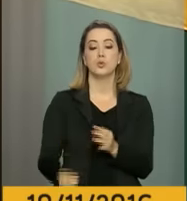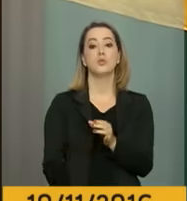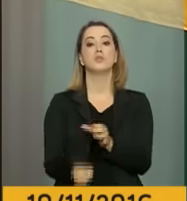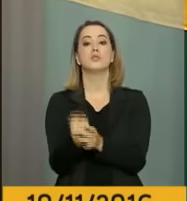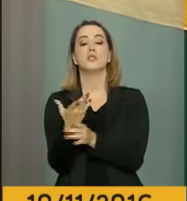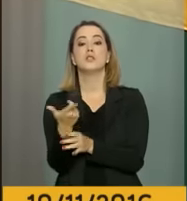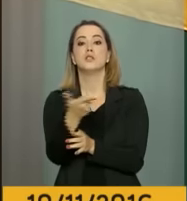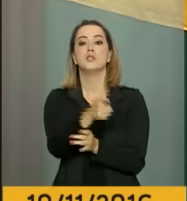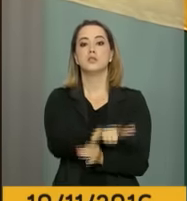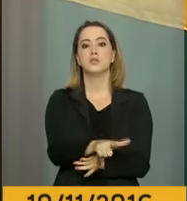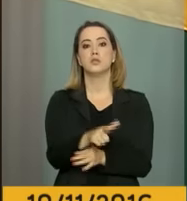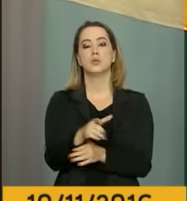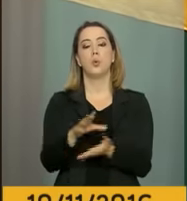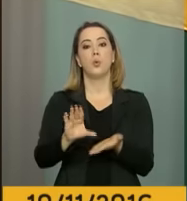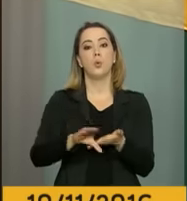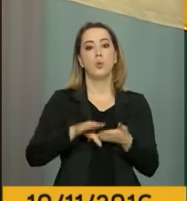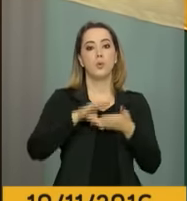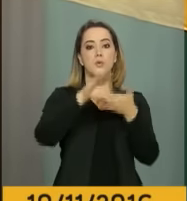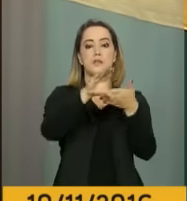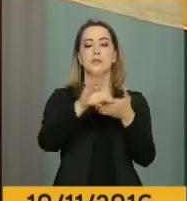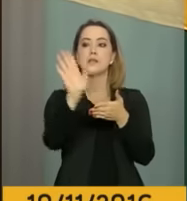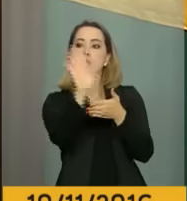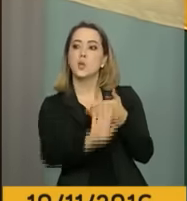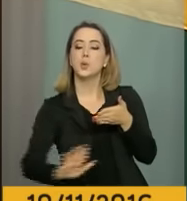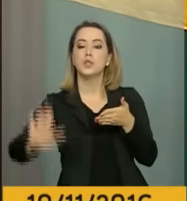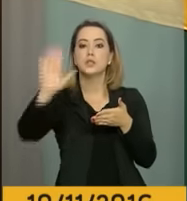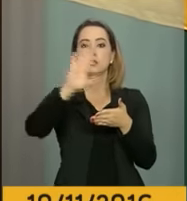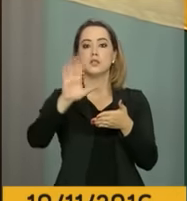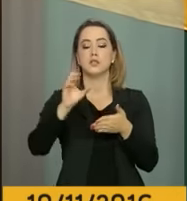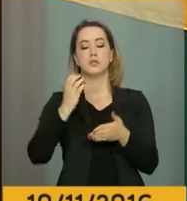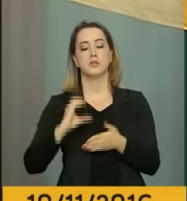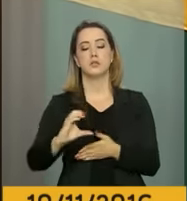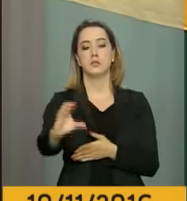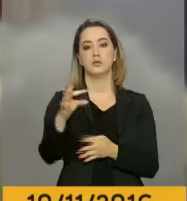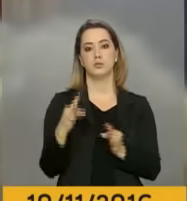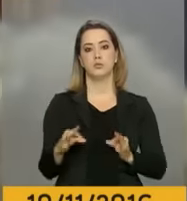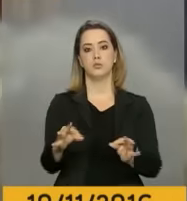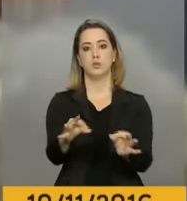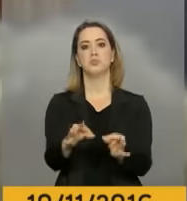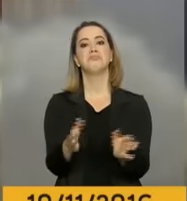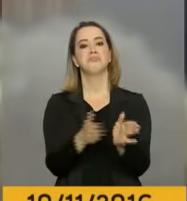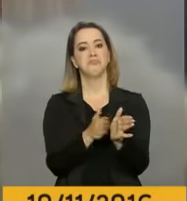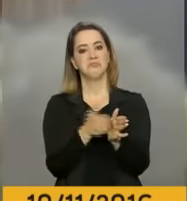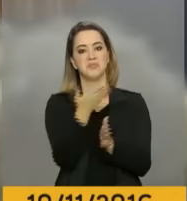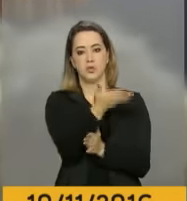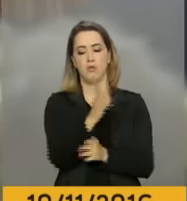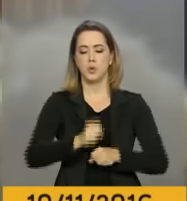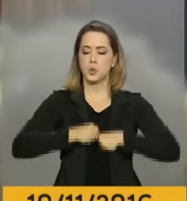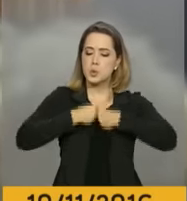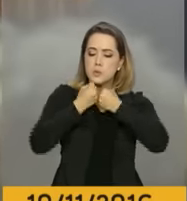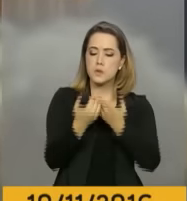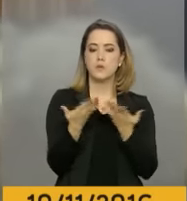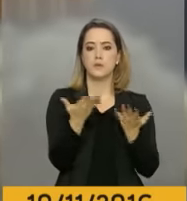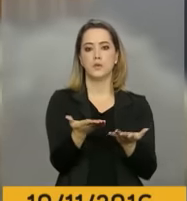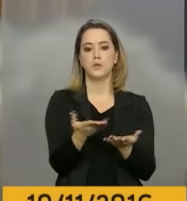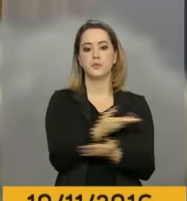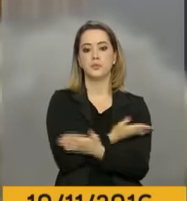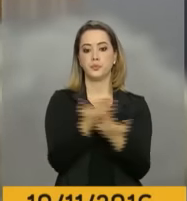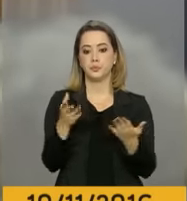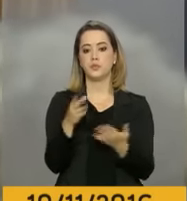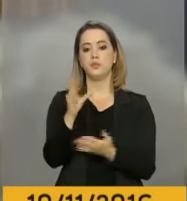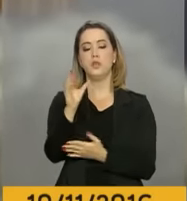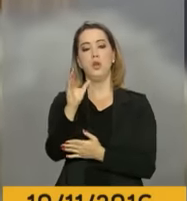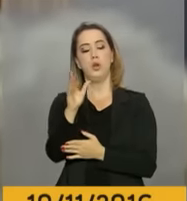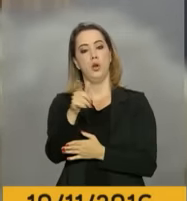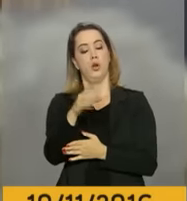Ciência e Tecnologia, não é? Por isso eu quero louvar o seu empenho. O Kassab sempre diz aos senhores e às senhoras, ah,